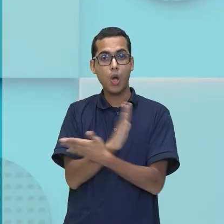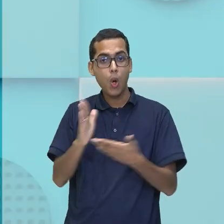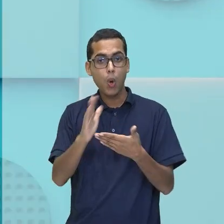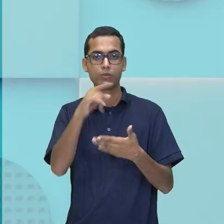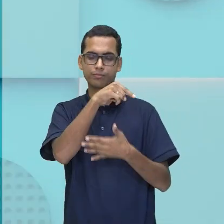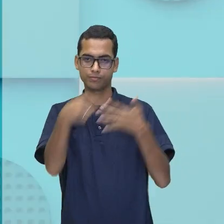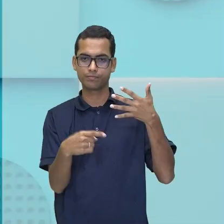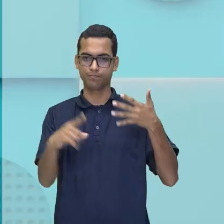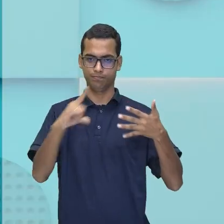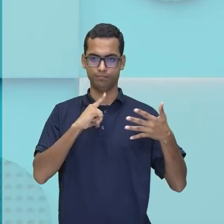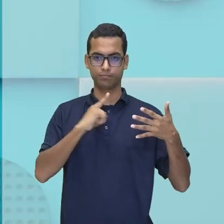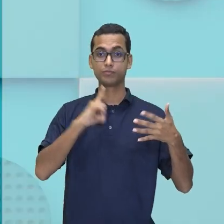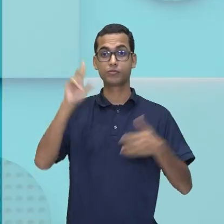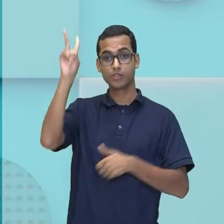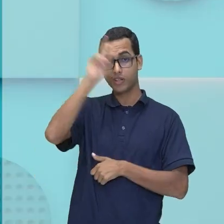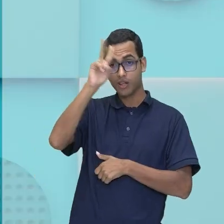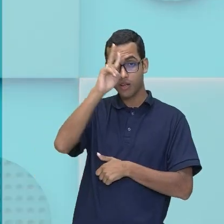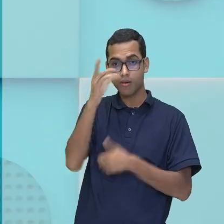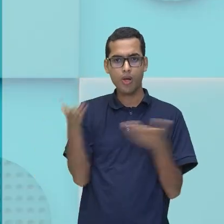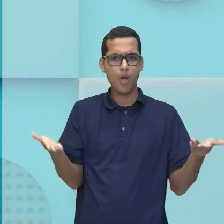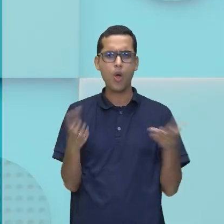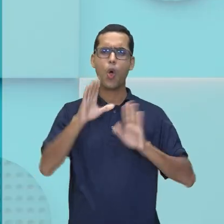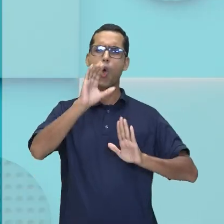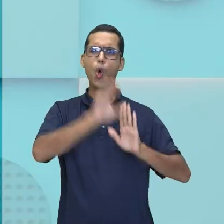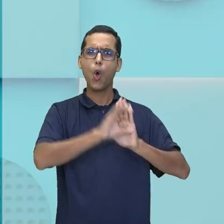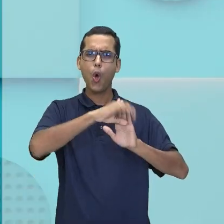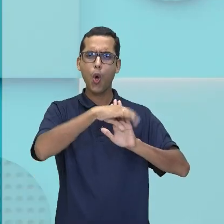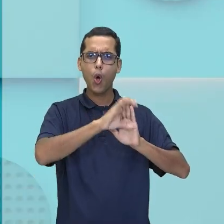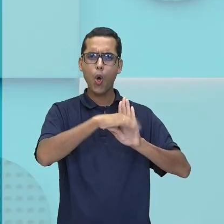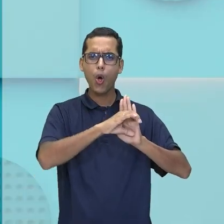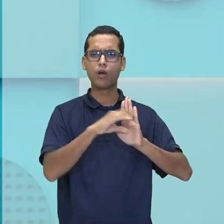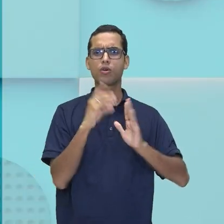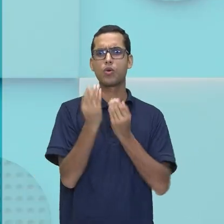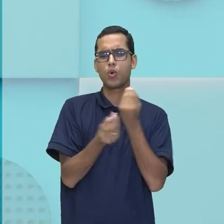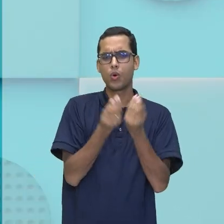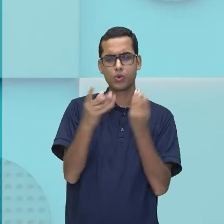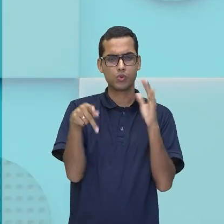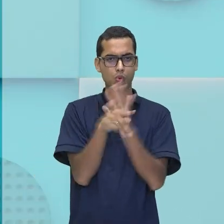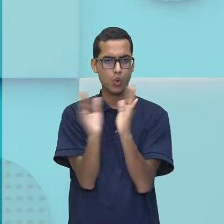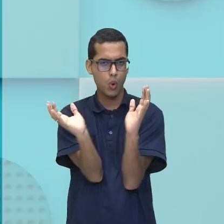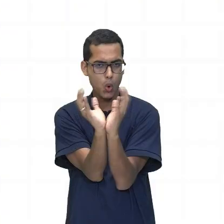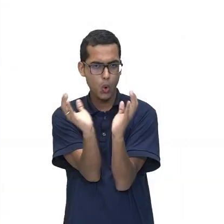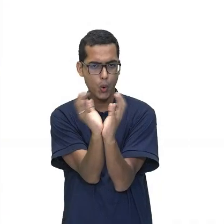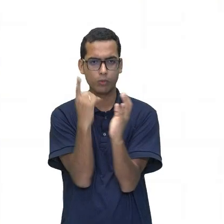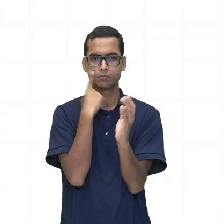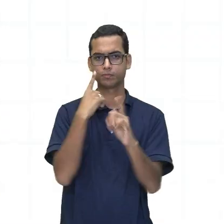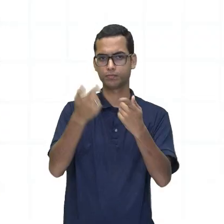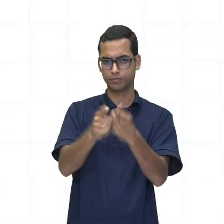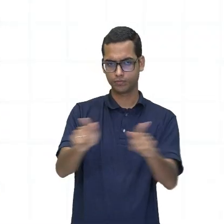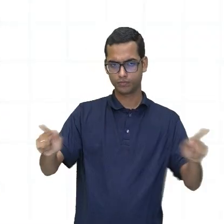Vamos relembrar o conceito dessa classe gramatical. Vejam só.